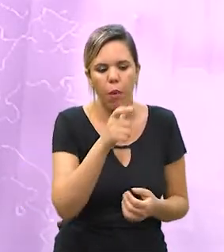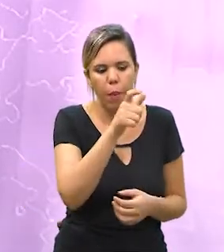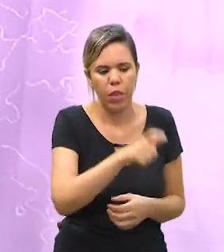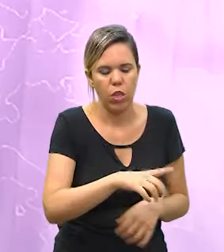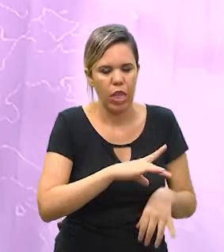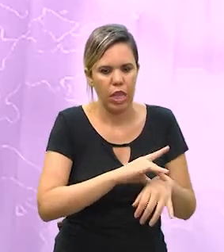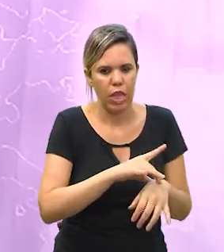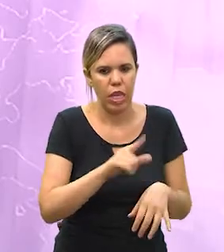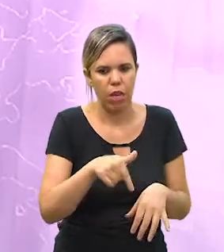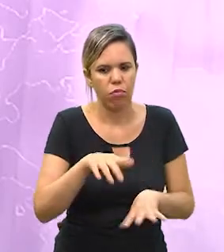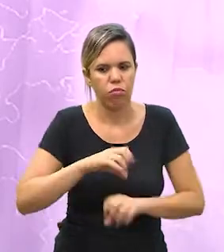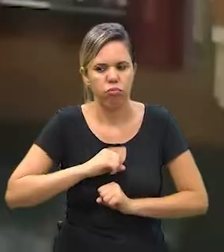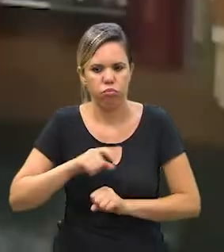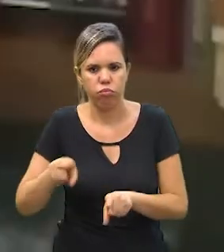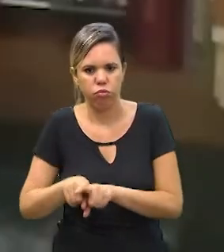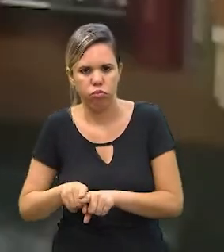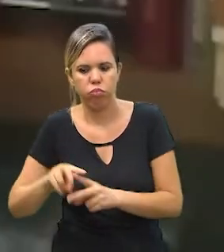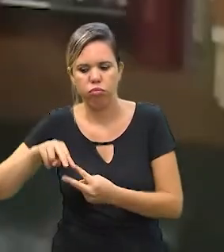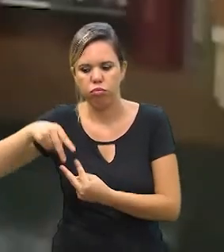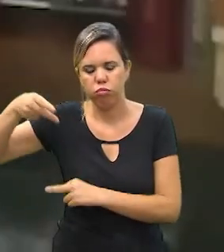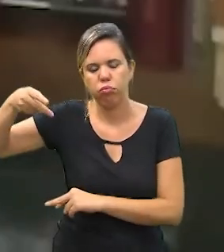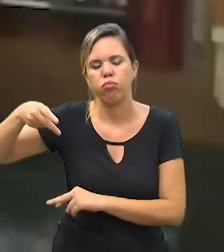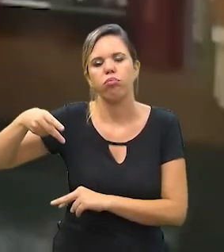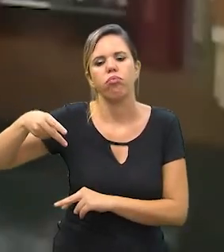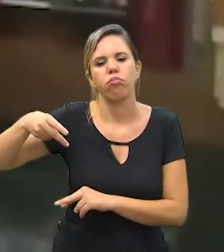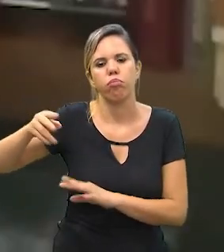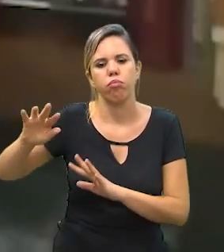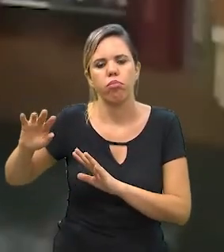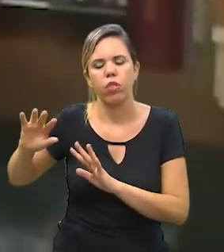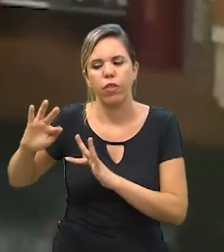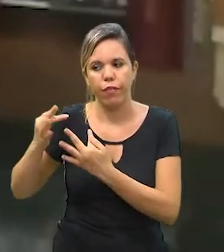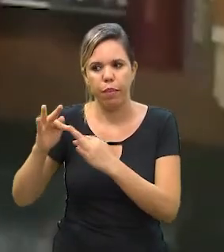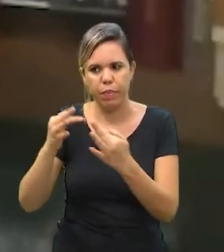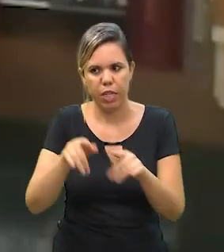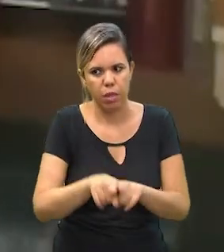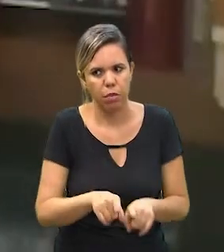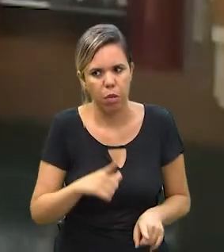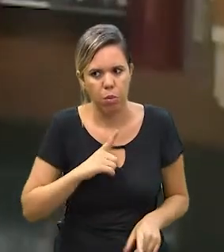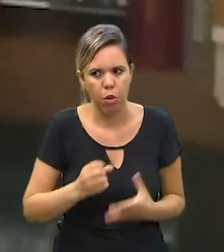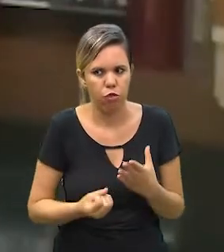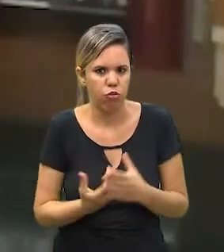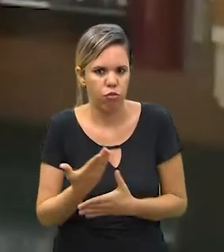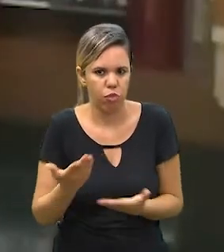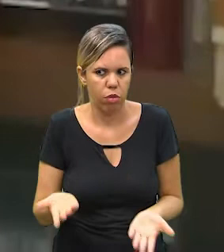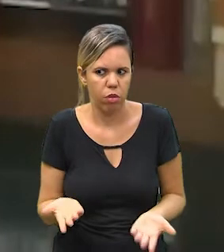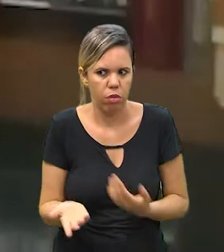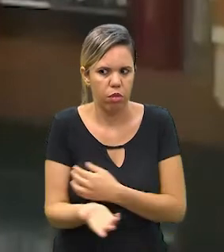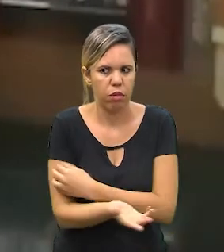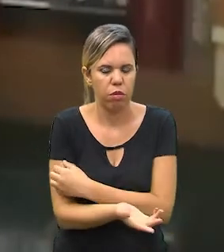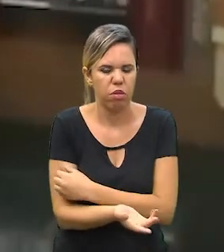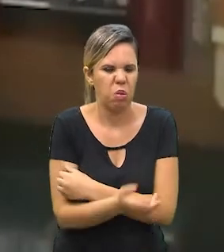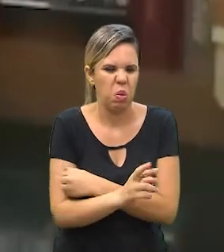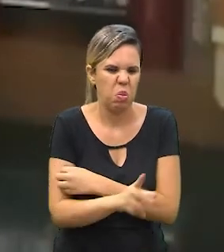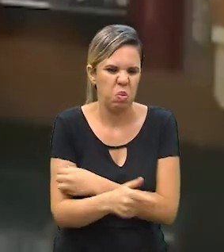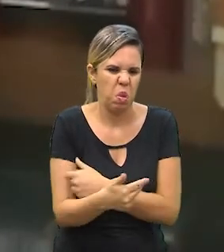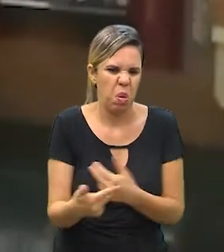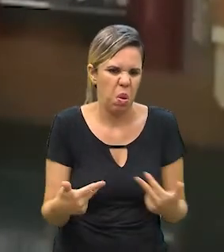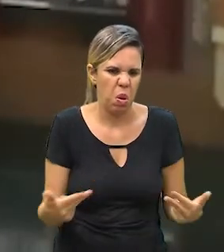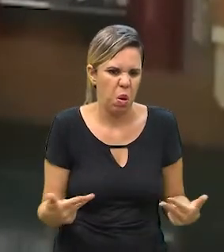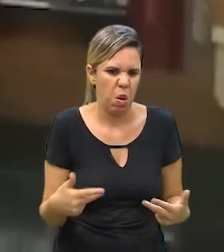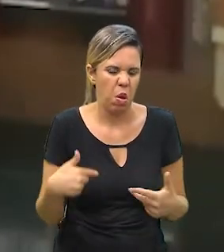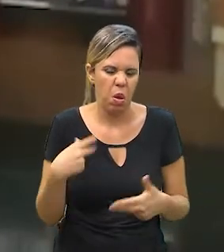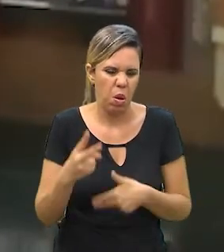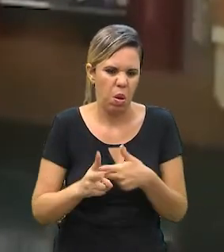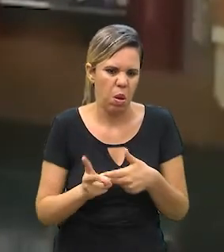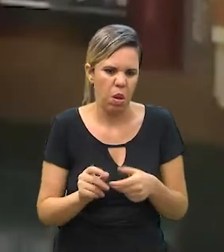mais suscetível a vir a ter também? Olha, você até pode ter isso, mas não é uma coisa